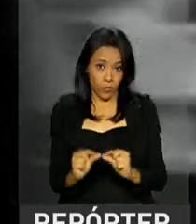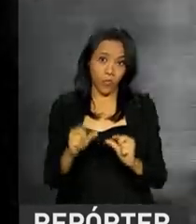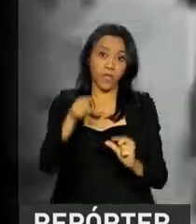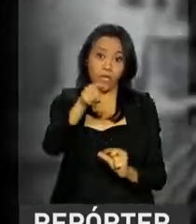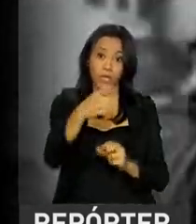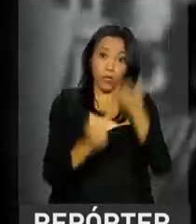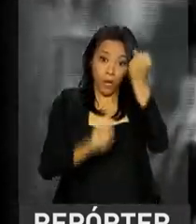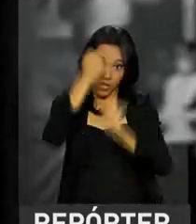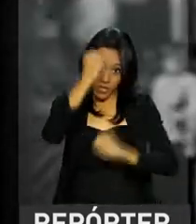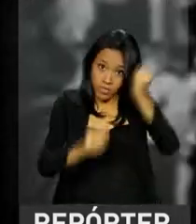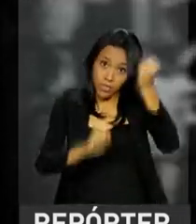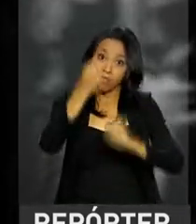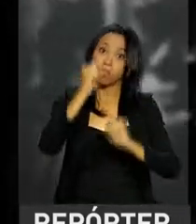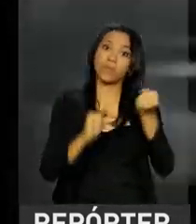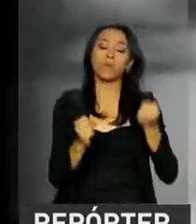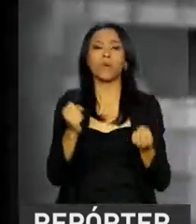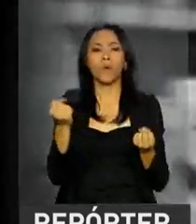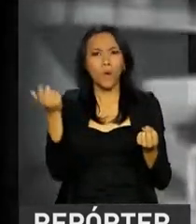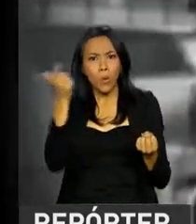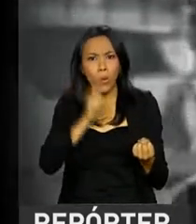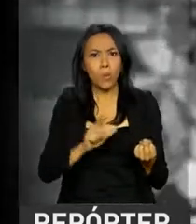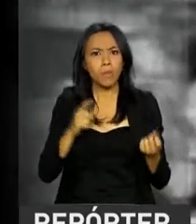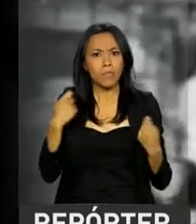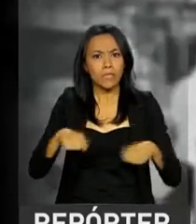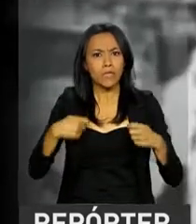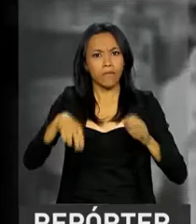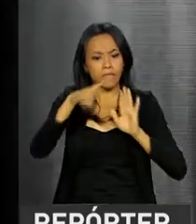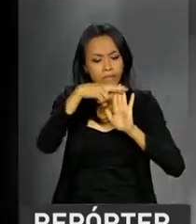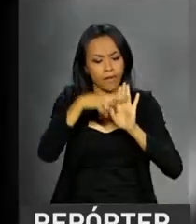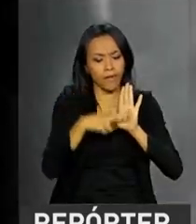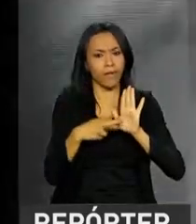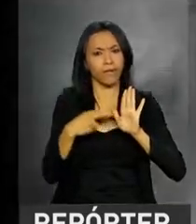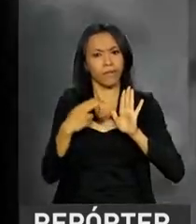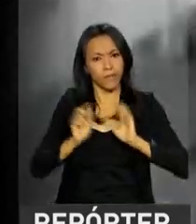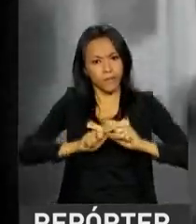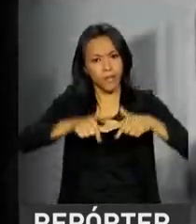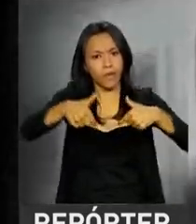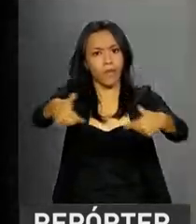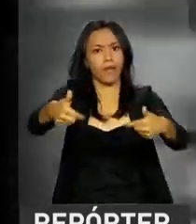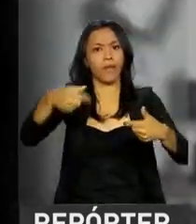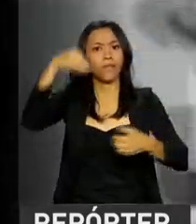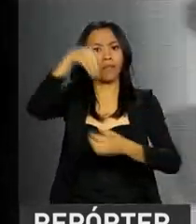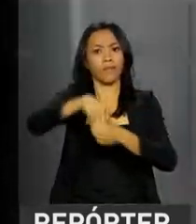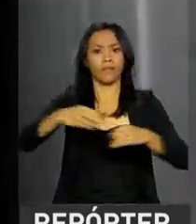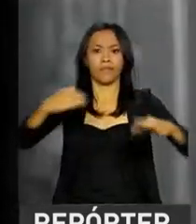do país e criando a necessidade de regras para o trabalho nas cidades.